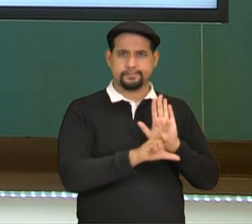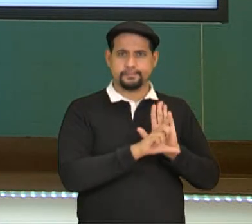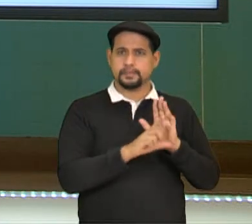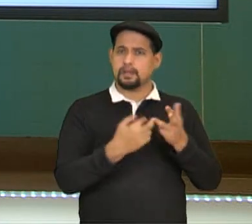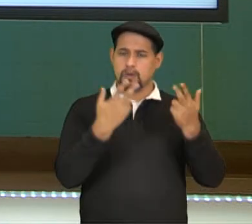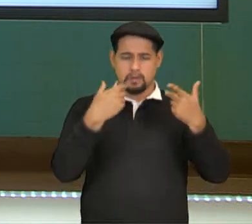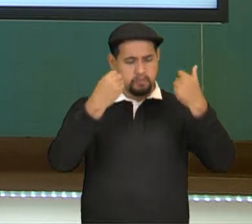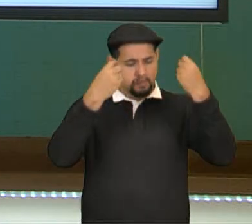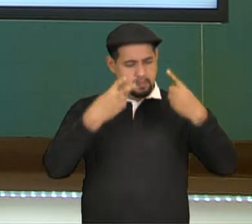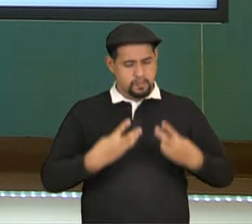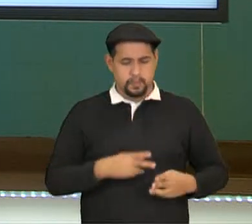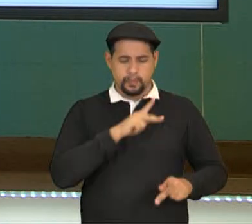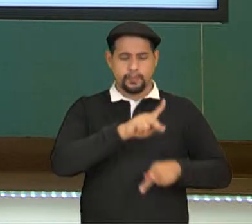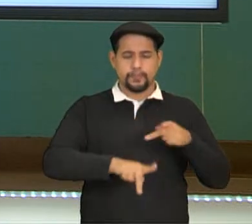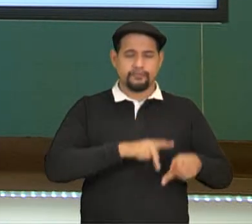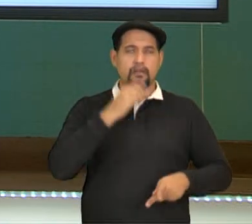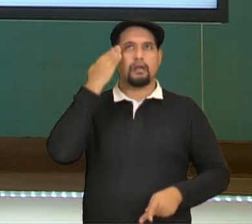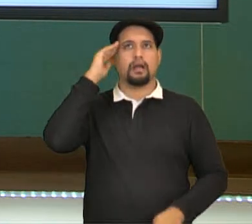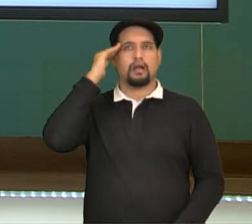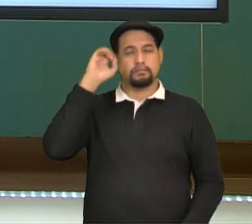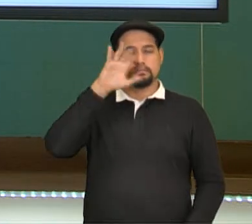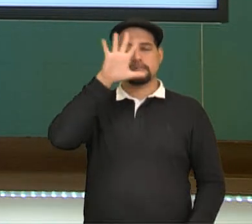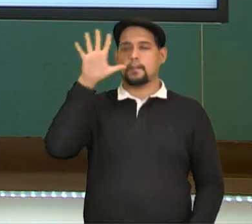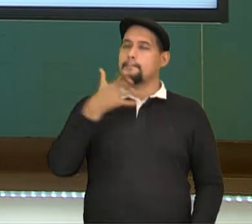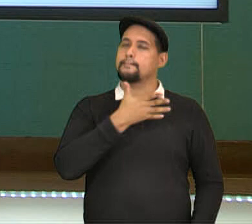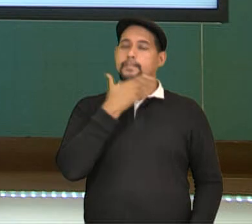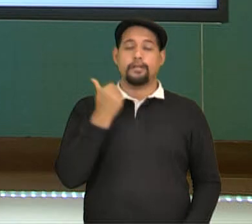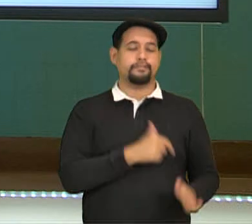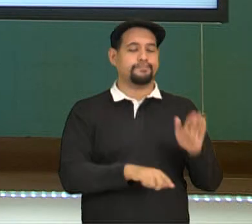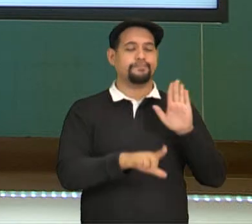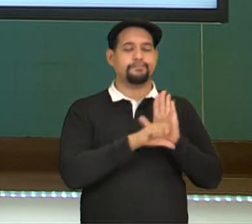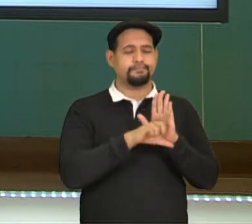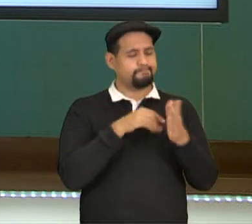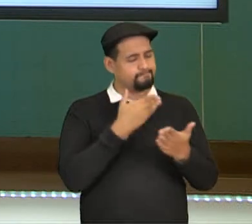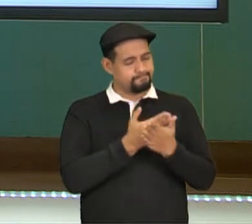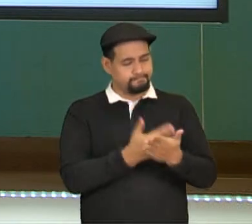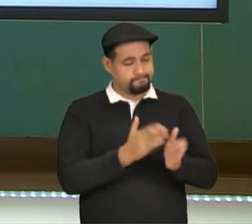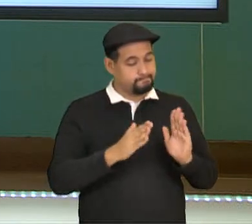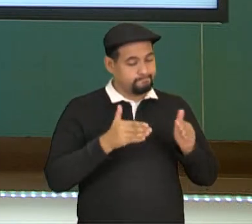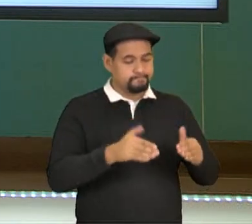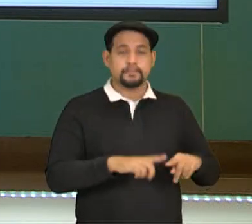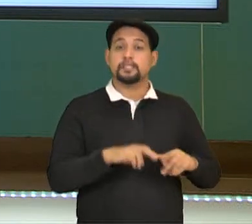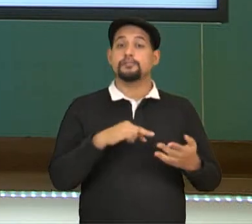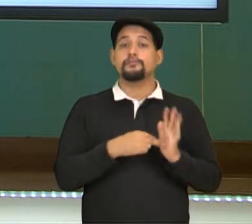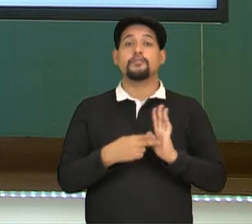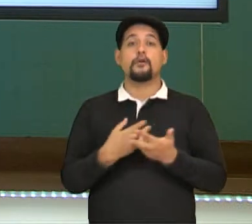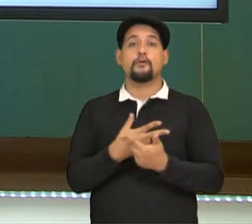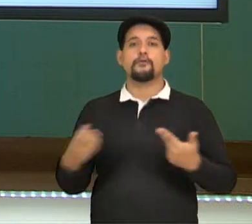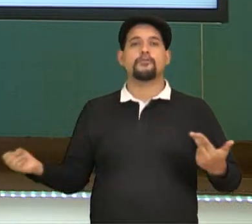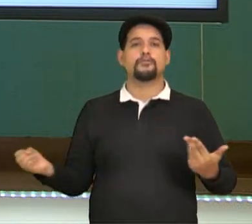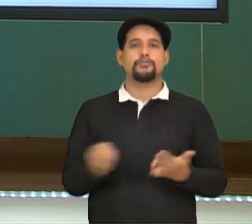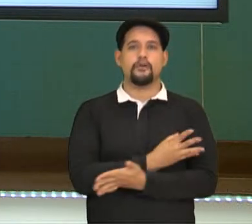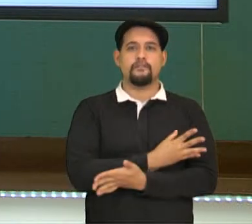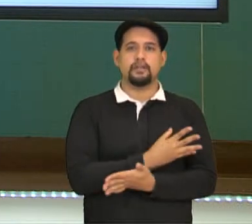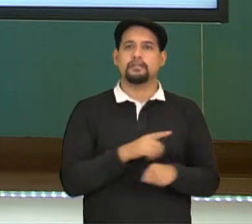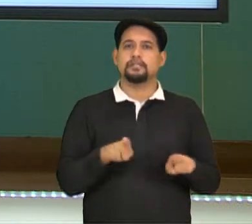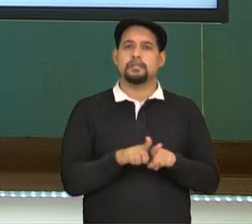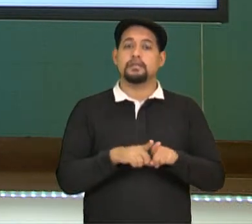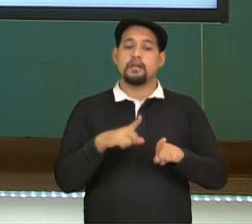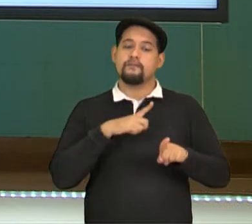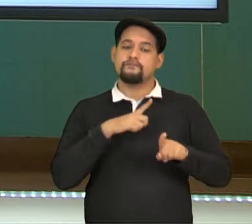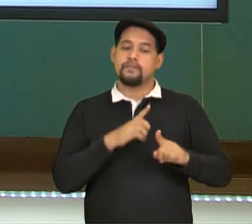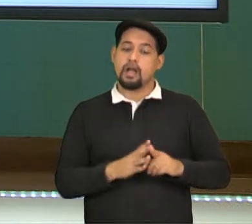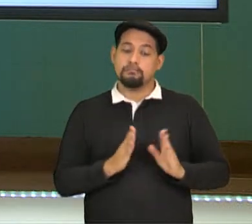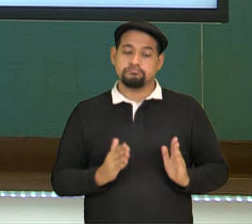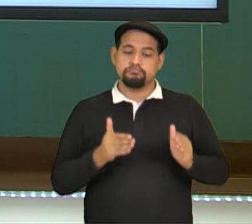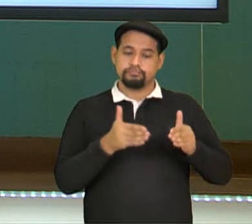mais explicativa para a população conseguir entender de forma melhor a lei, para a lei ser estudada. Então isso é uma novidade, tá, pessoal? E isso vai influenciar muito